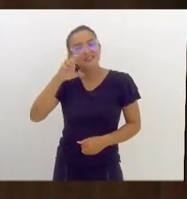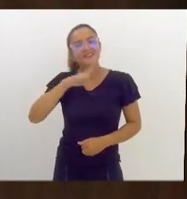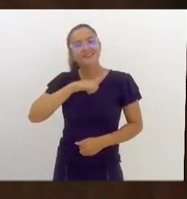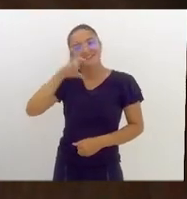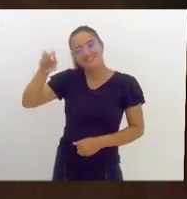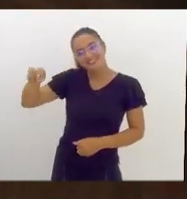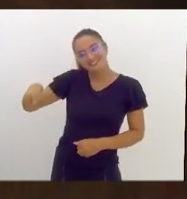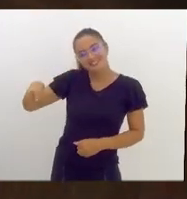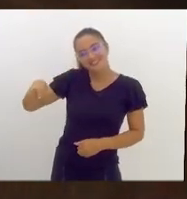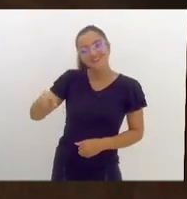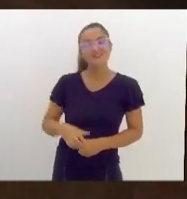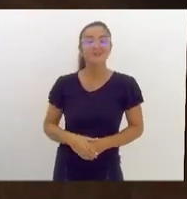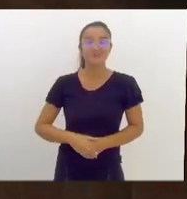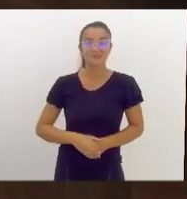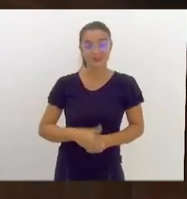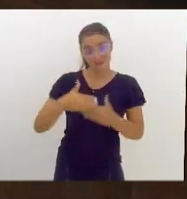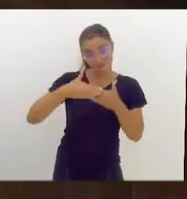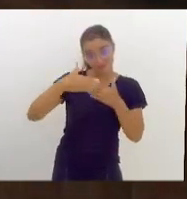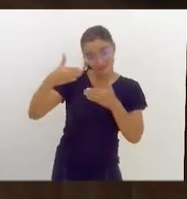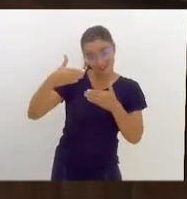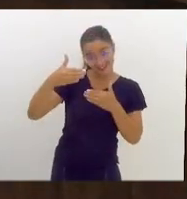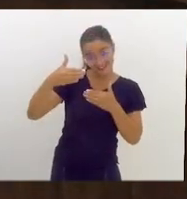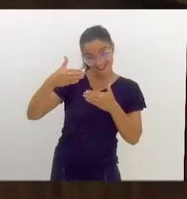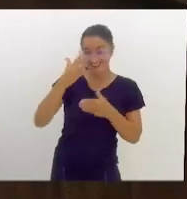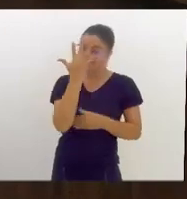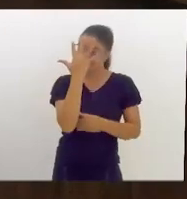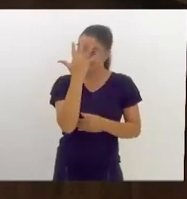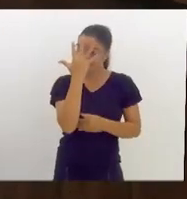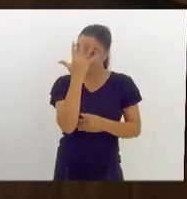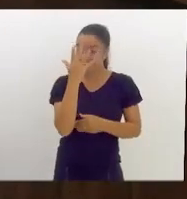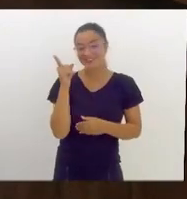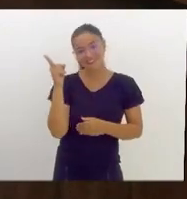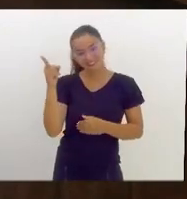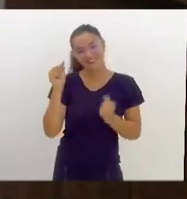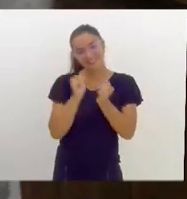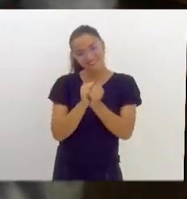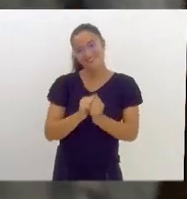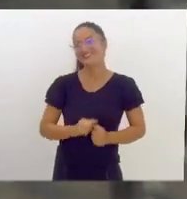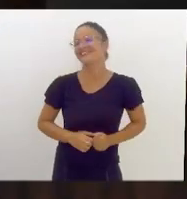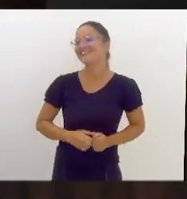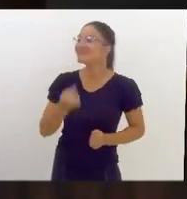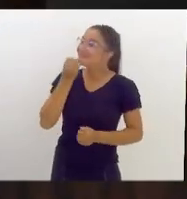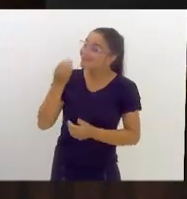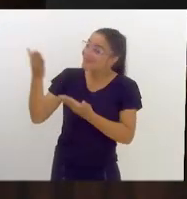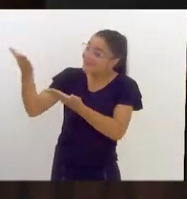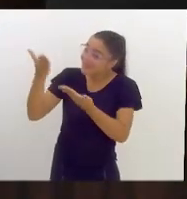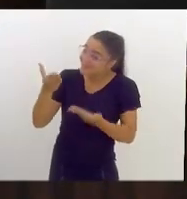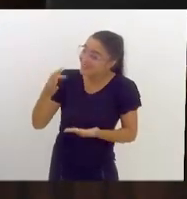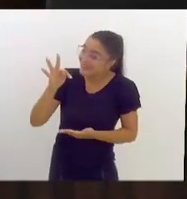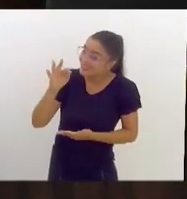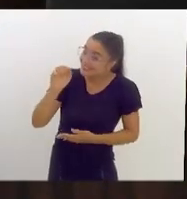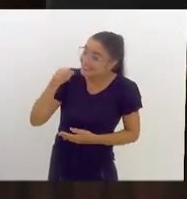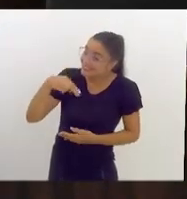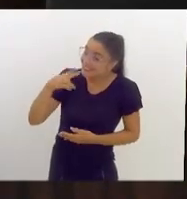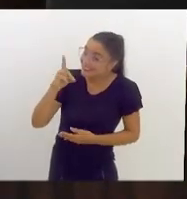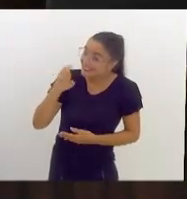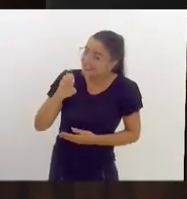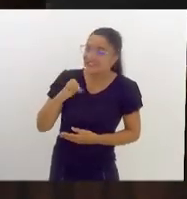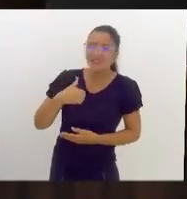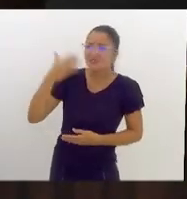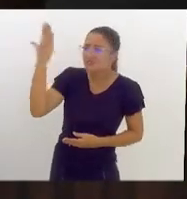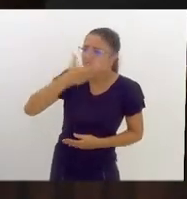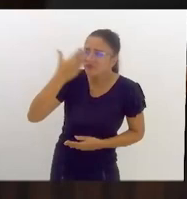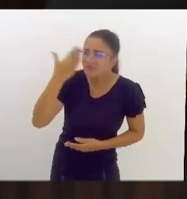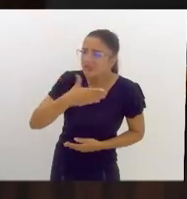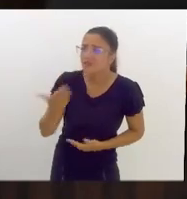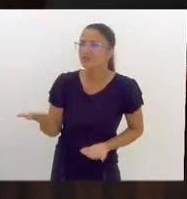partir de 1º de fevereiro, vai ser seu companheiro aqui de luta na nossa casa. Seja bem-vindo, deputado Tandi. Cadê ele? Eu não estou conseguindo